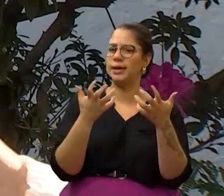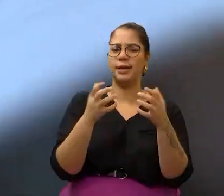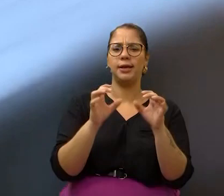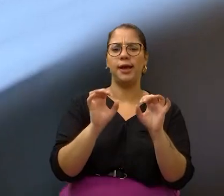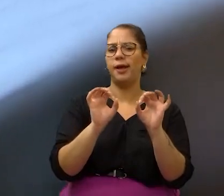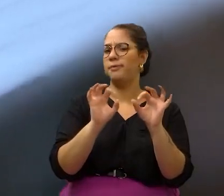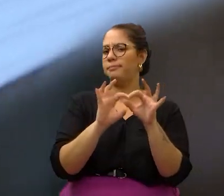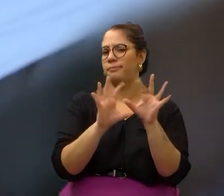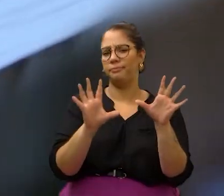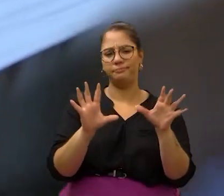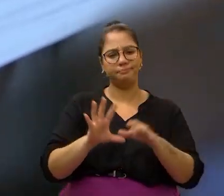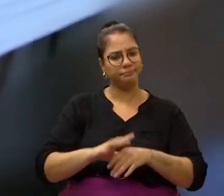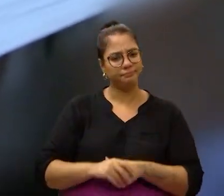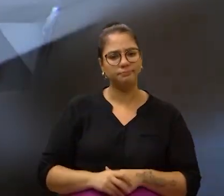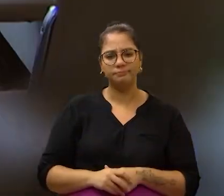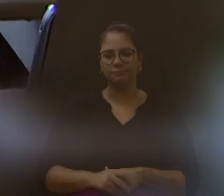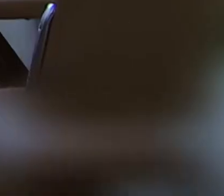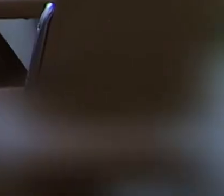queira.